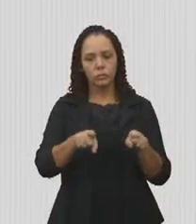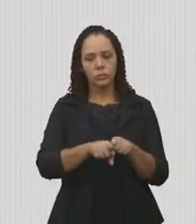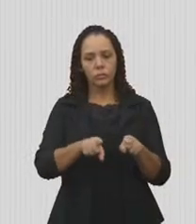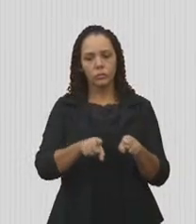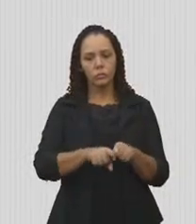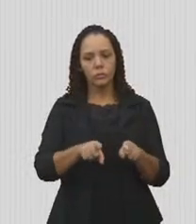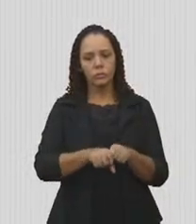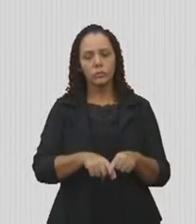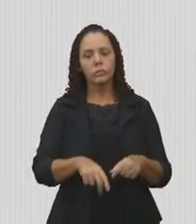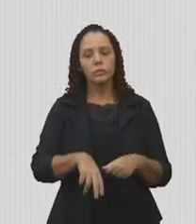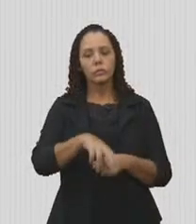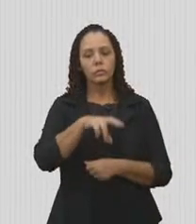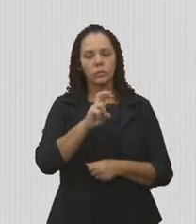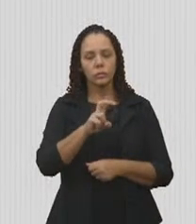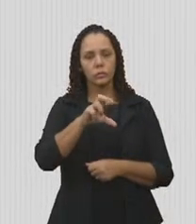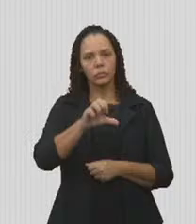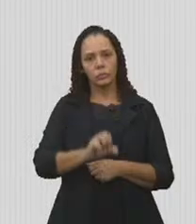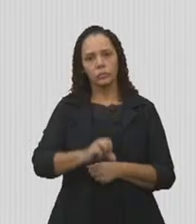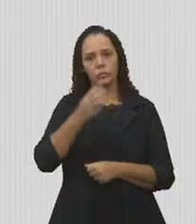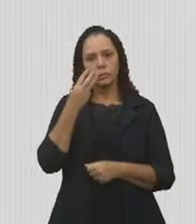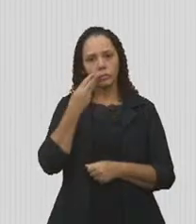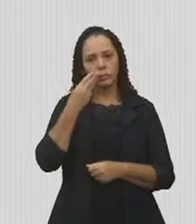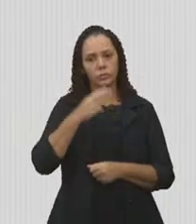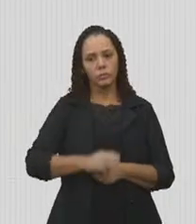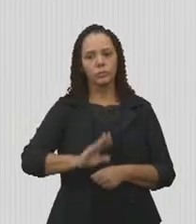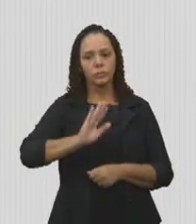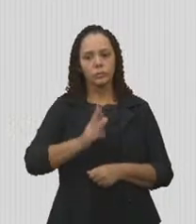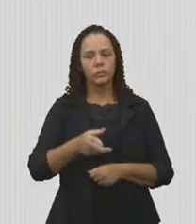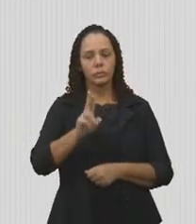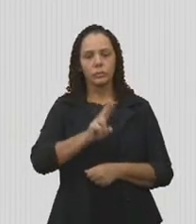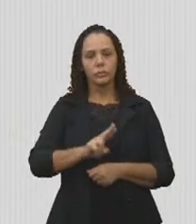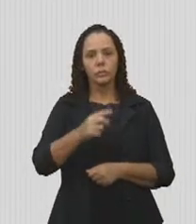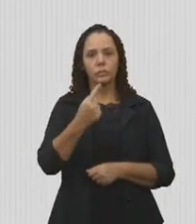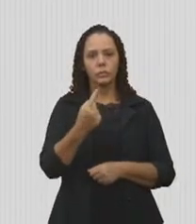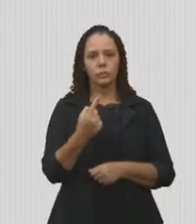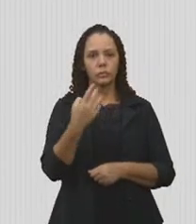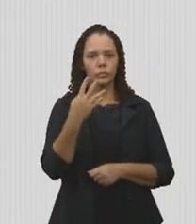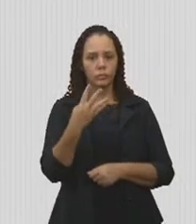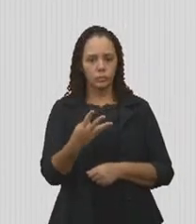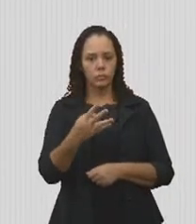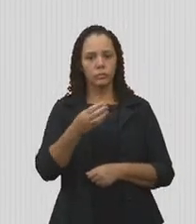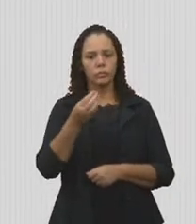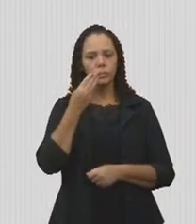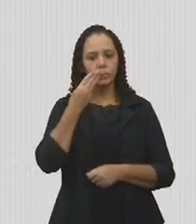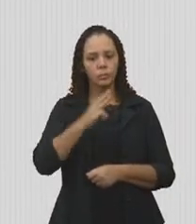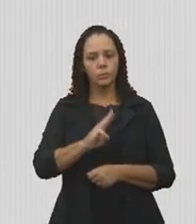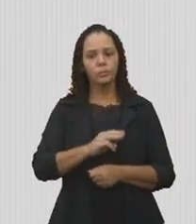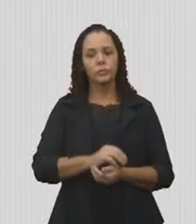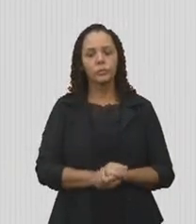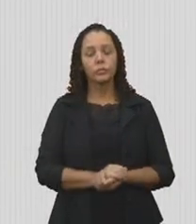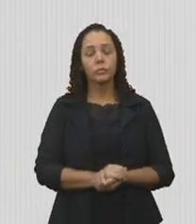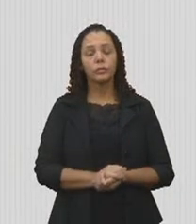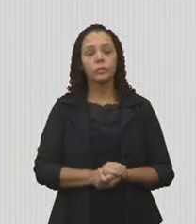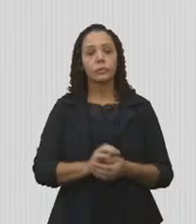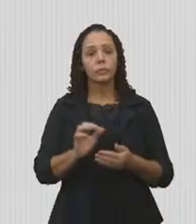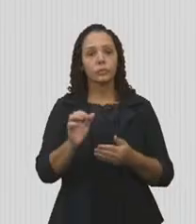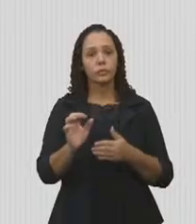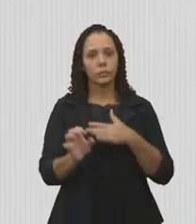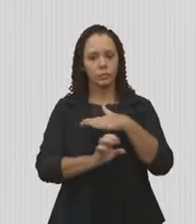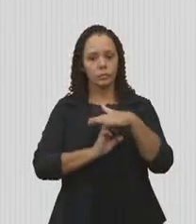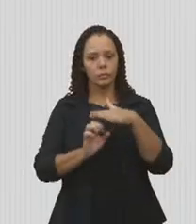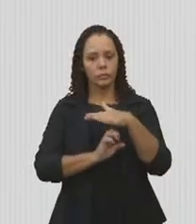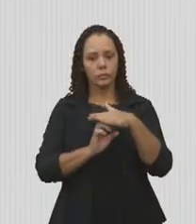Finanças, Procuradoria, dos 59 milhões previsto, gastou 14 milhões. E as autarquias que possuem receita